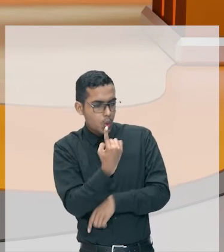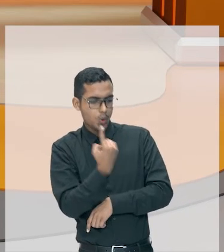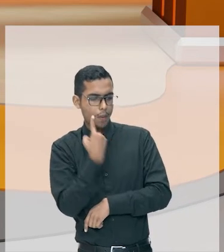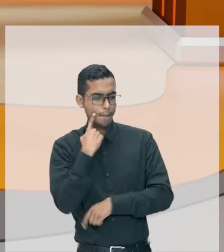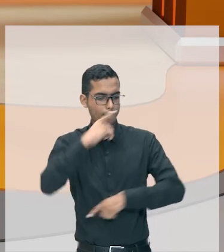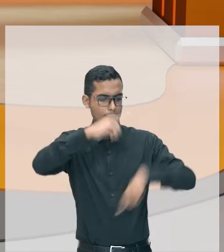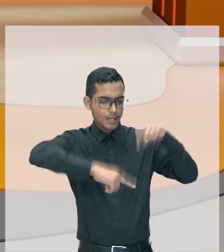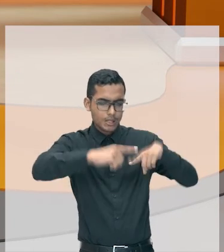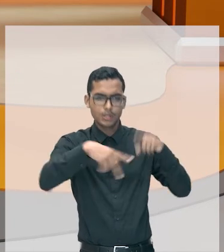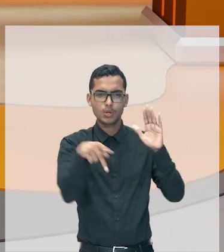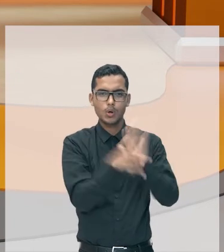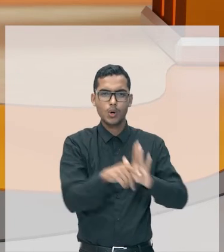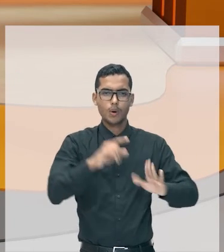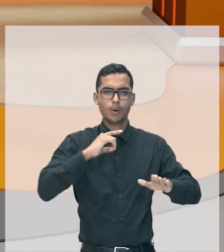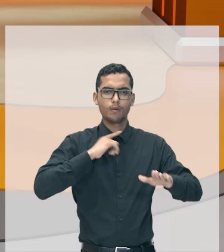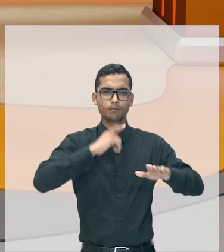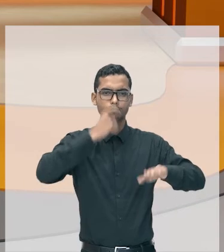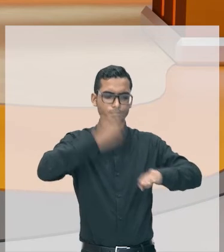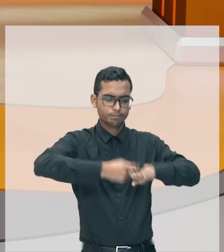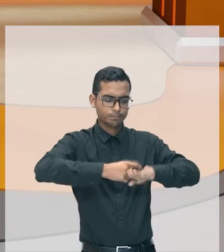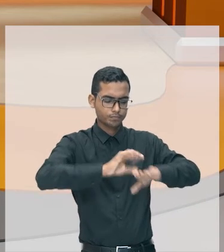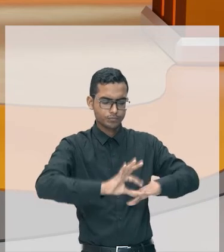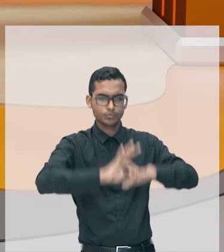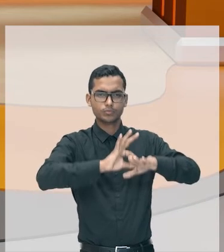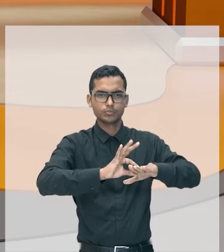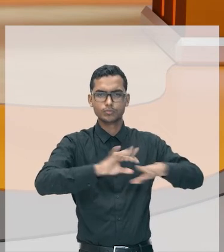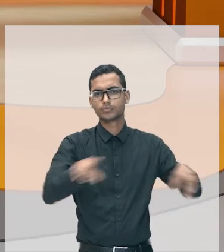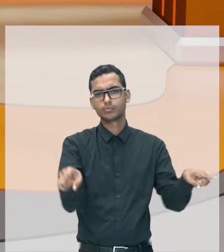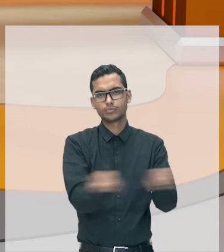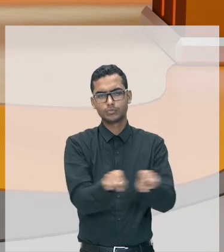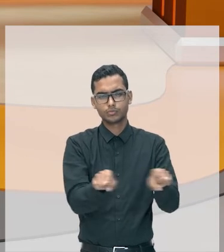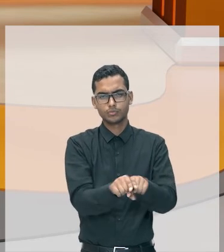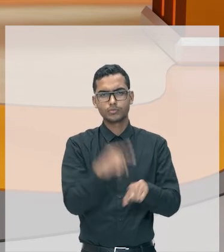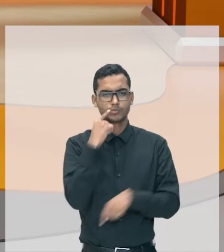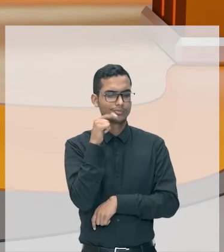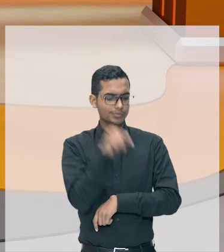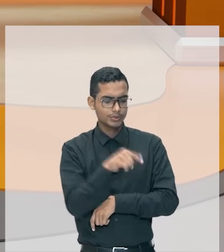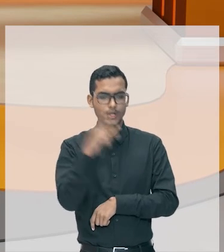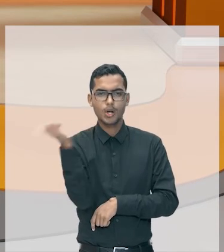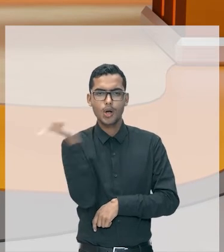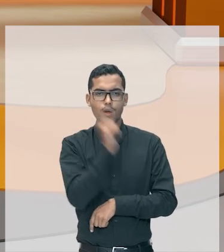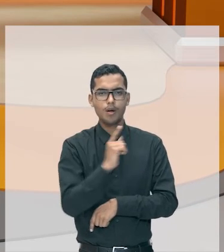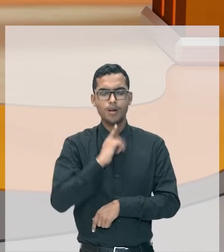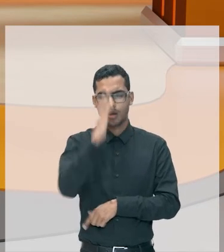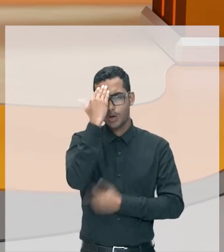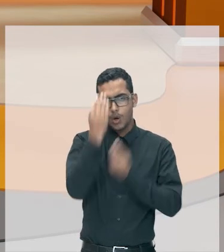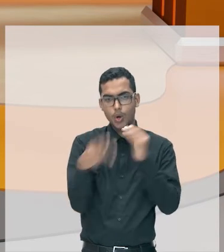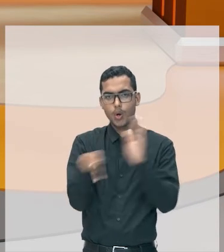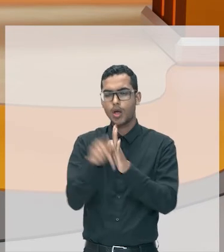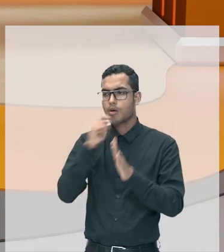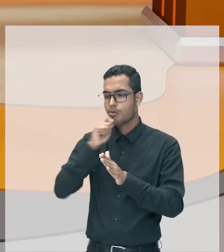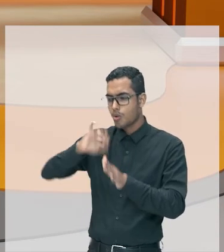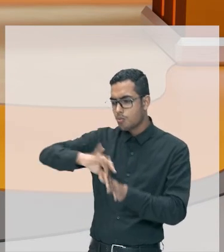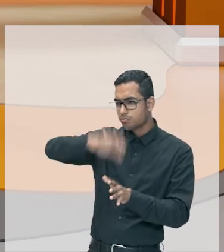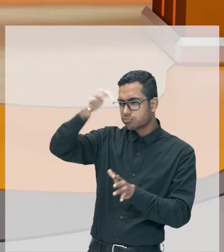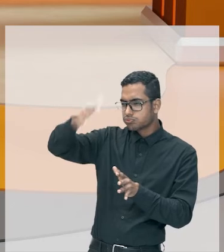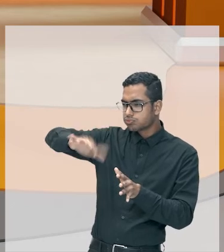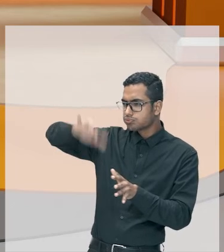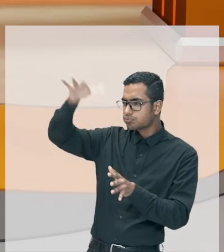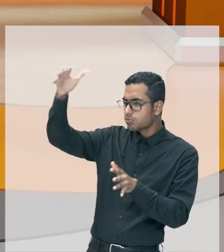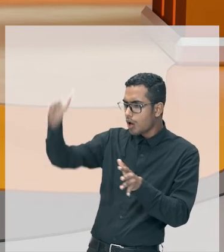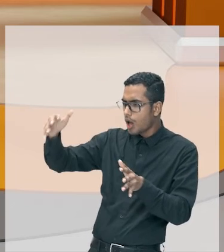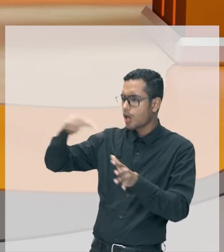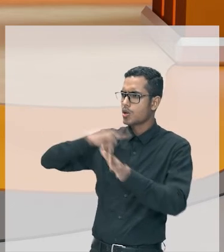fazer um poço, alguma coisa, ou na beira do rio, quando a terra cai, aonde tem os fenômenos das terras caídas, a gente encontrar ali um pedaço